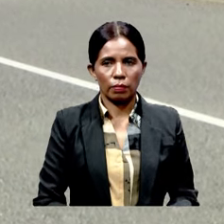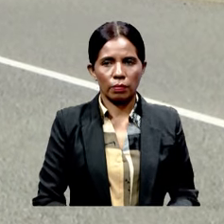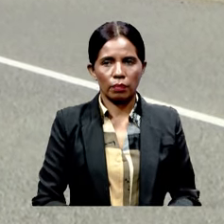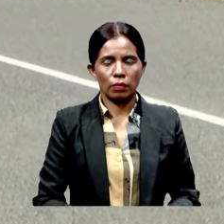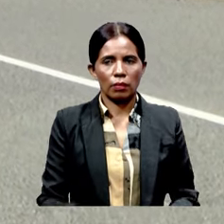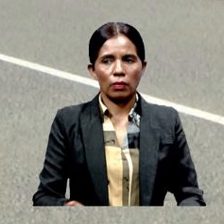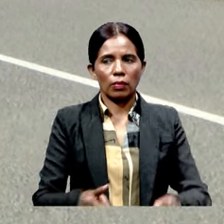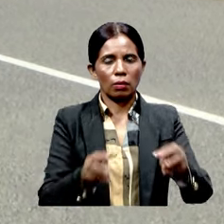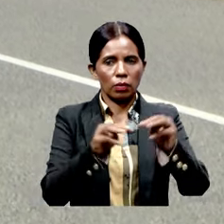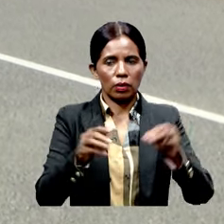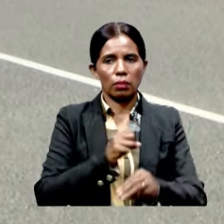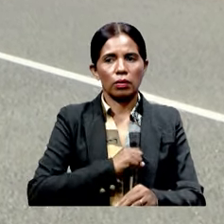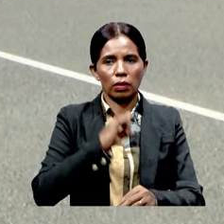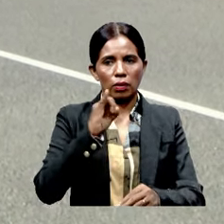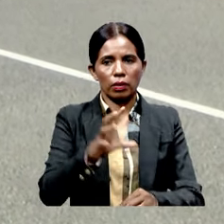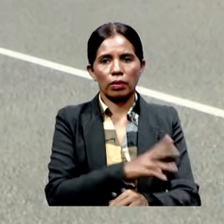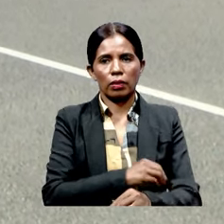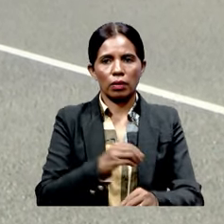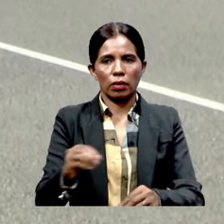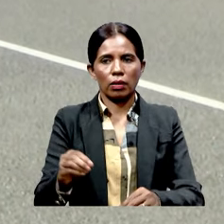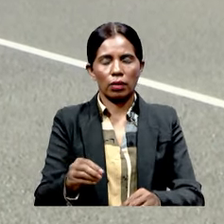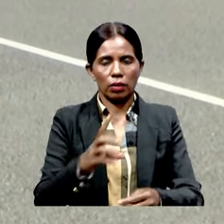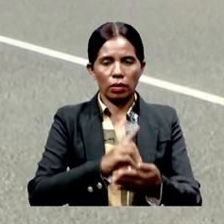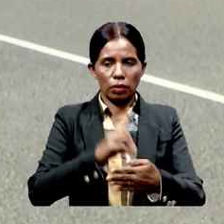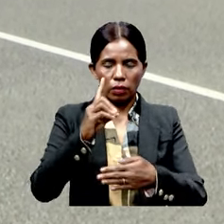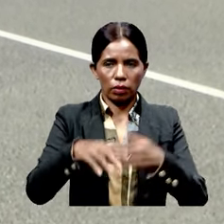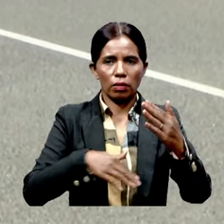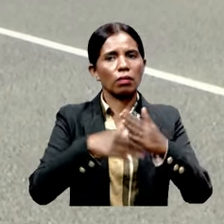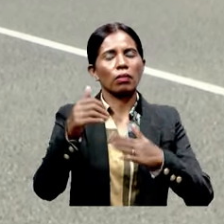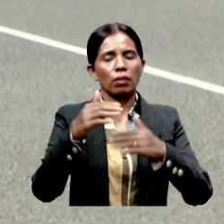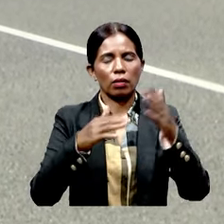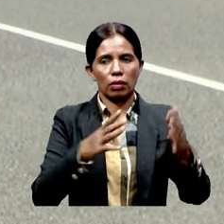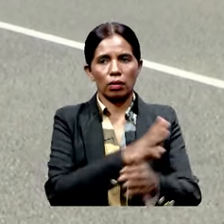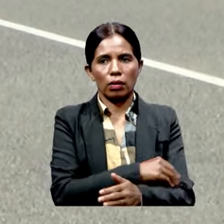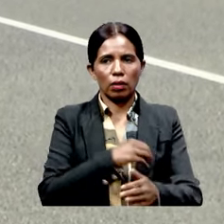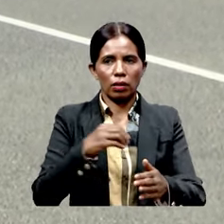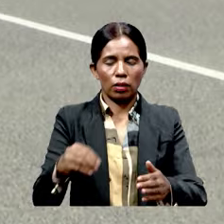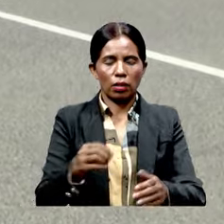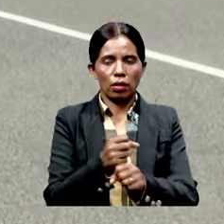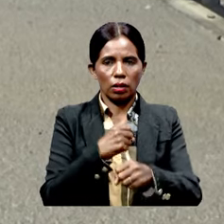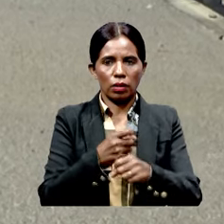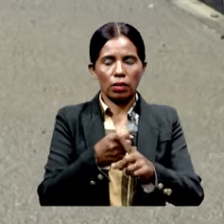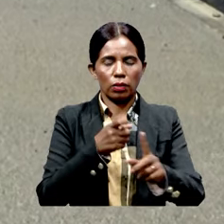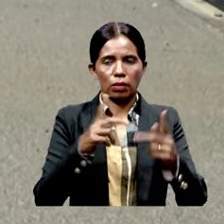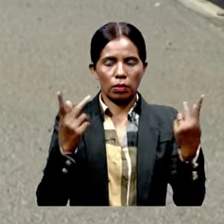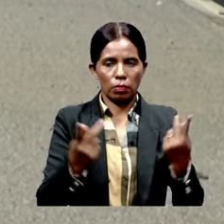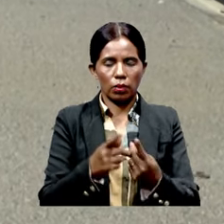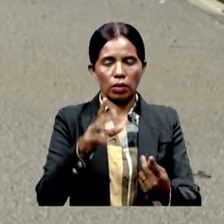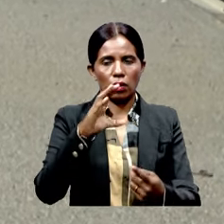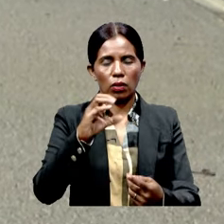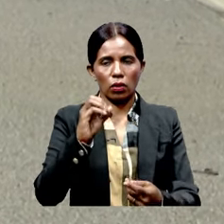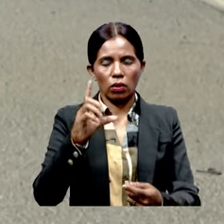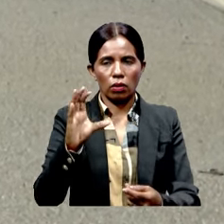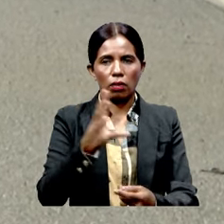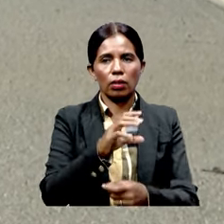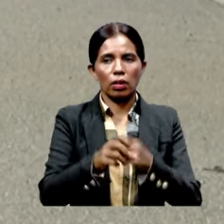Autoestrada, município Covalima, nessa condição básica para desenvolvimento de infraestrutura, supply base, deve construir a companhia Covac, Sina, e a